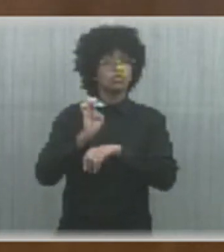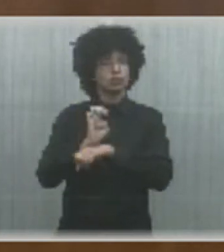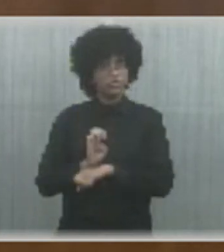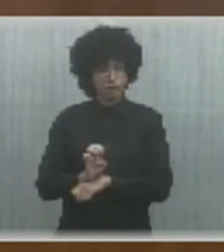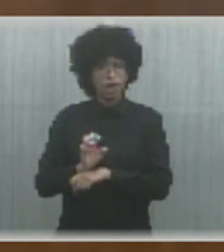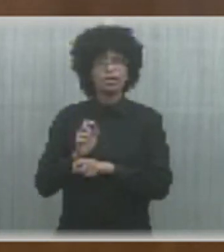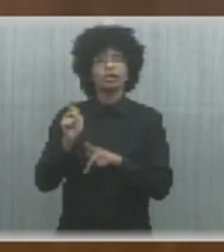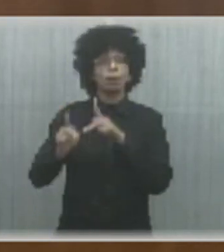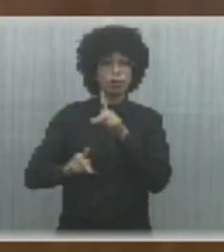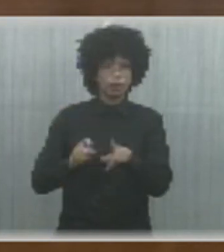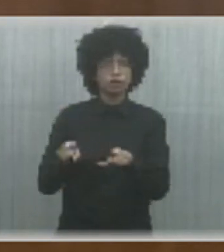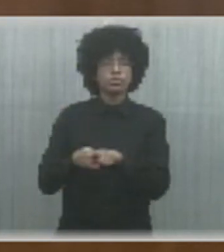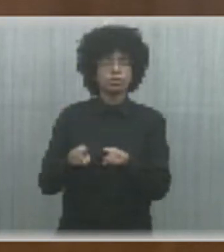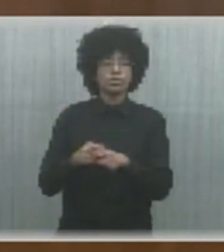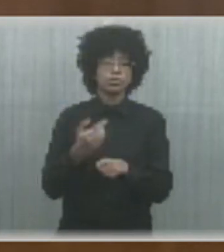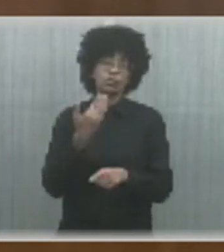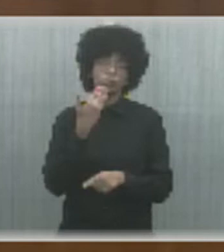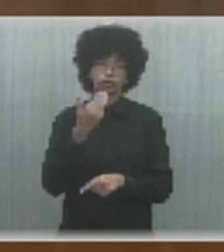aqui que